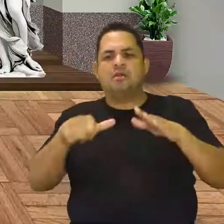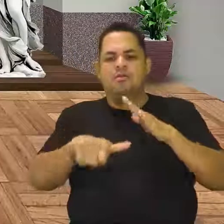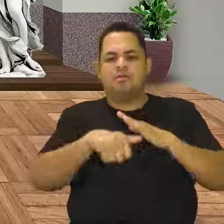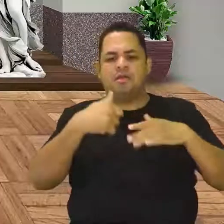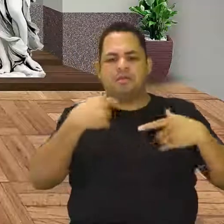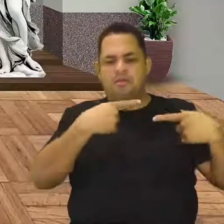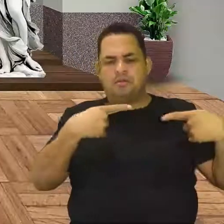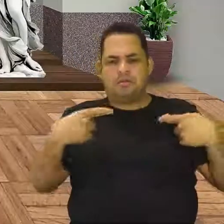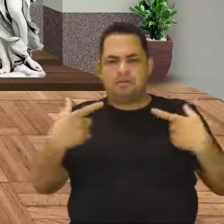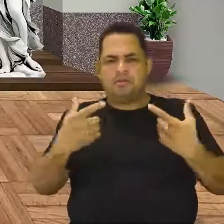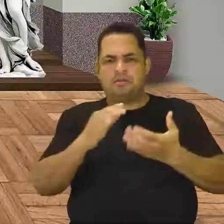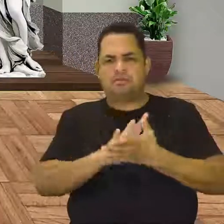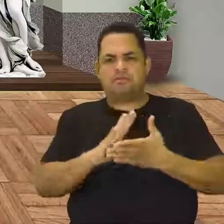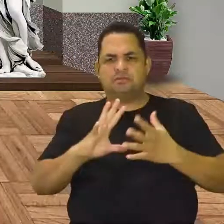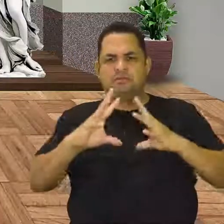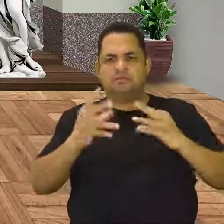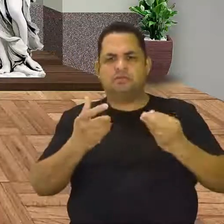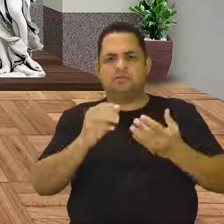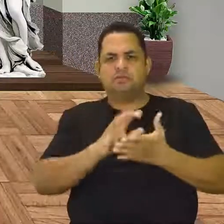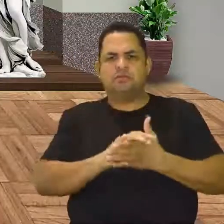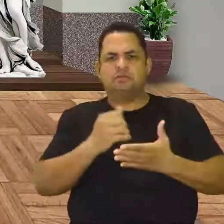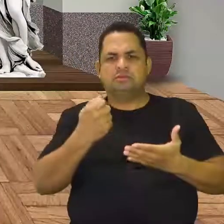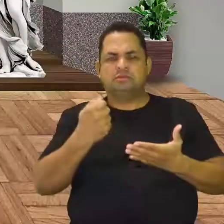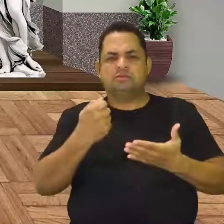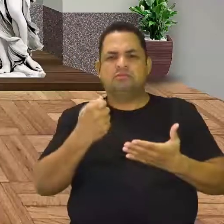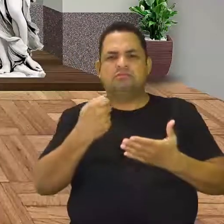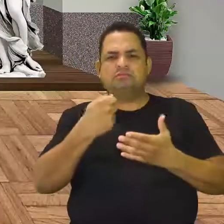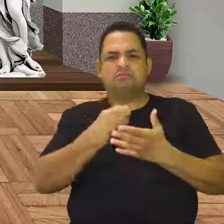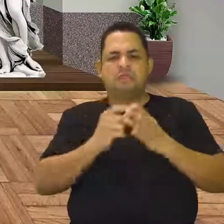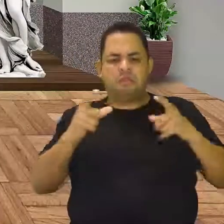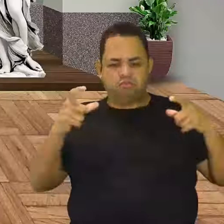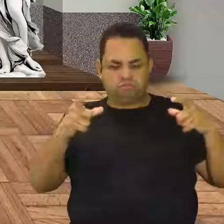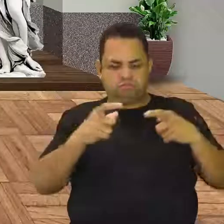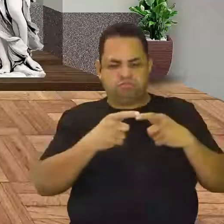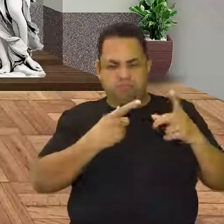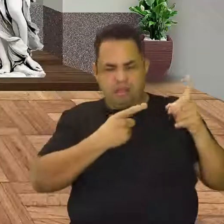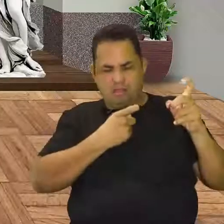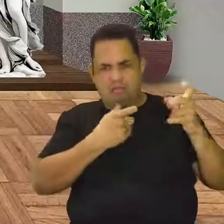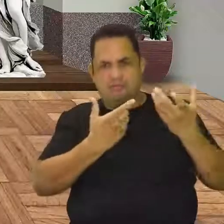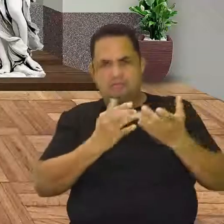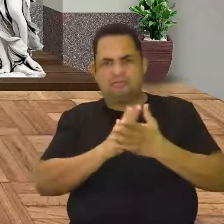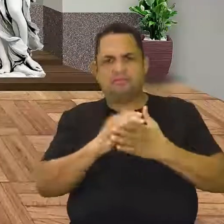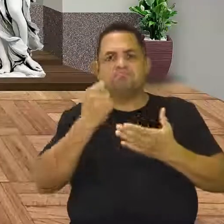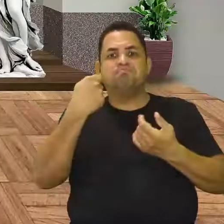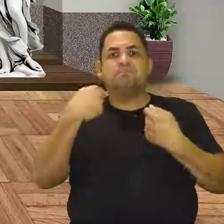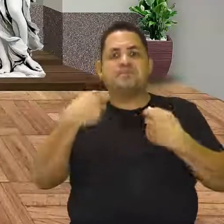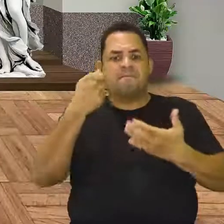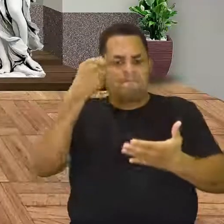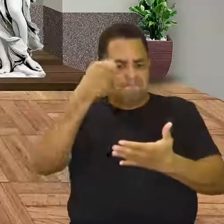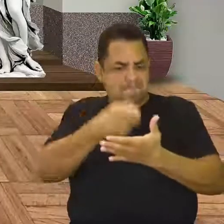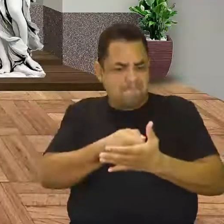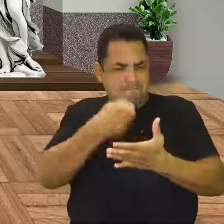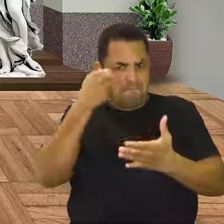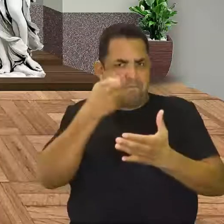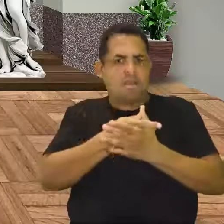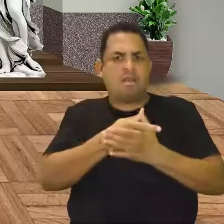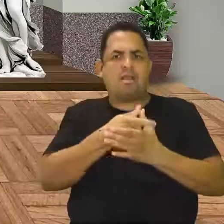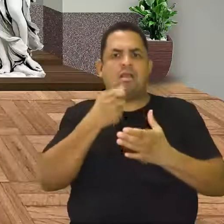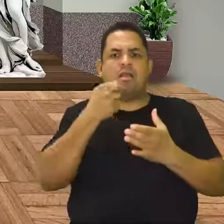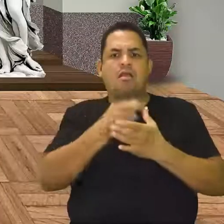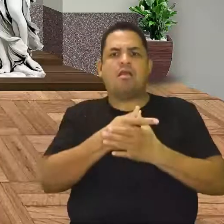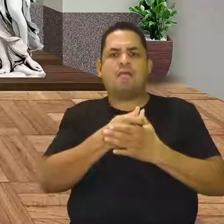ser punida, todo o arsenal vai ser diminuído a metade, ainda tem que pagar, se não me falha agora, são